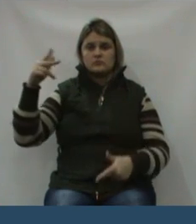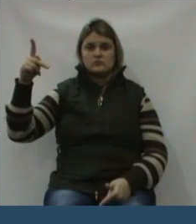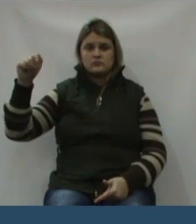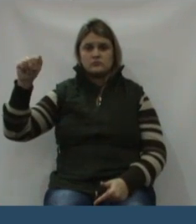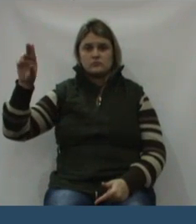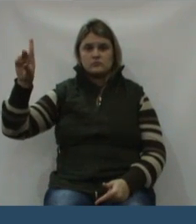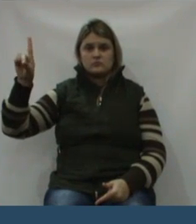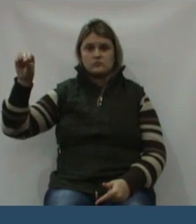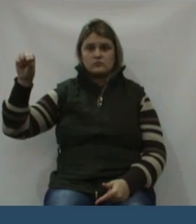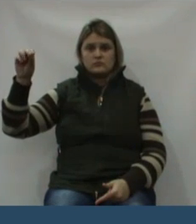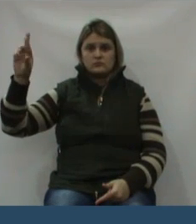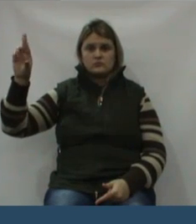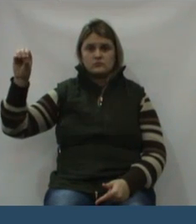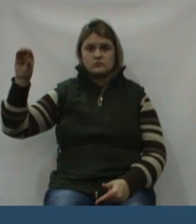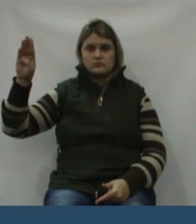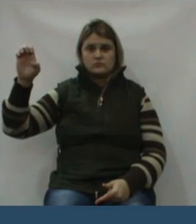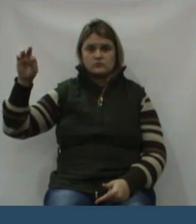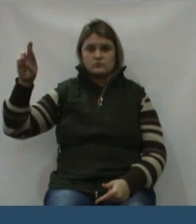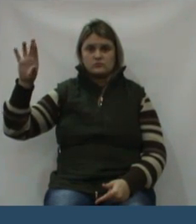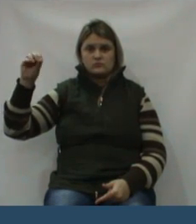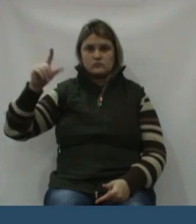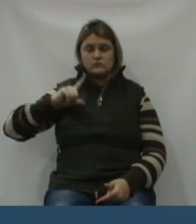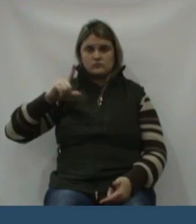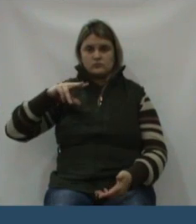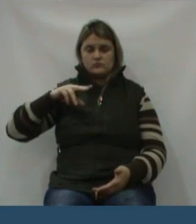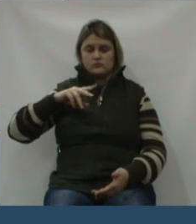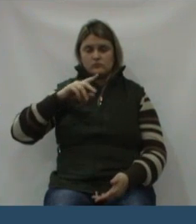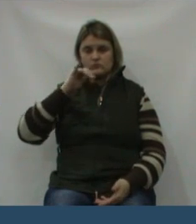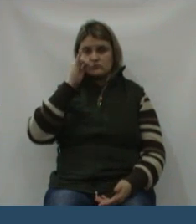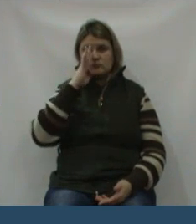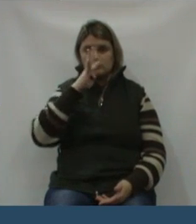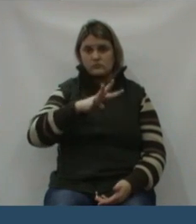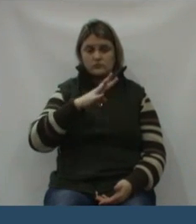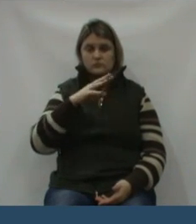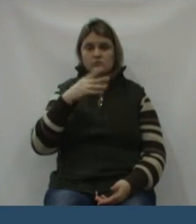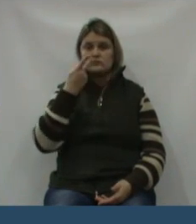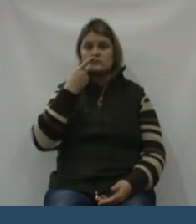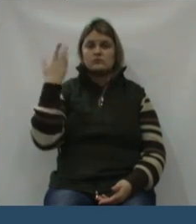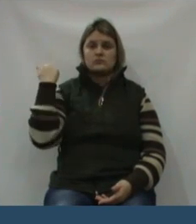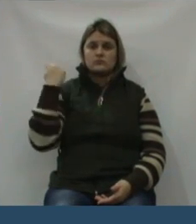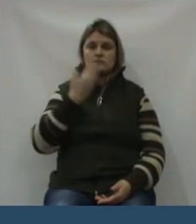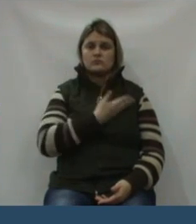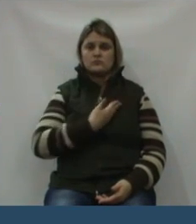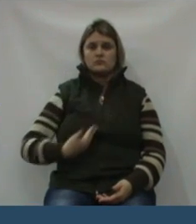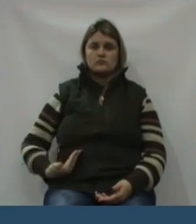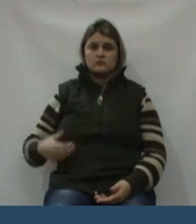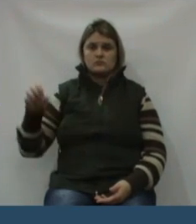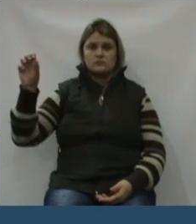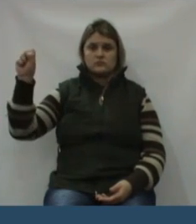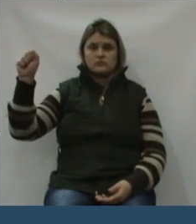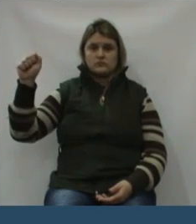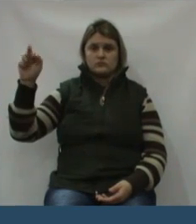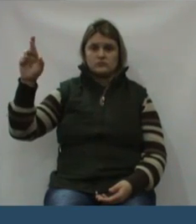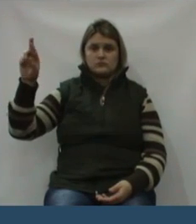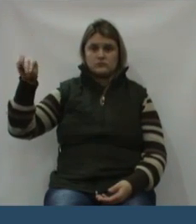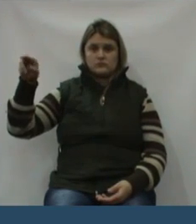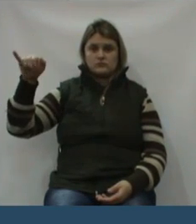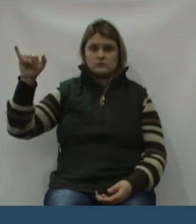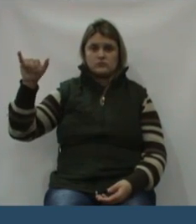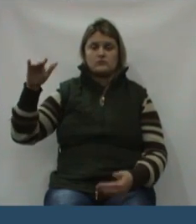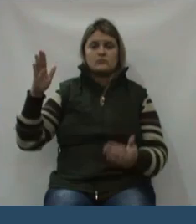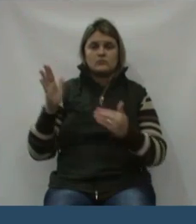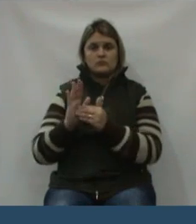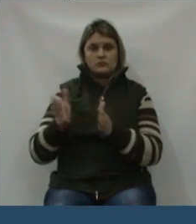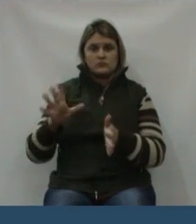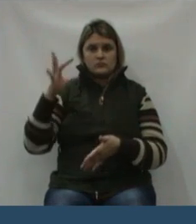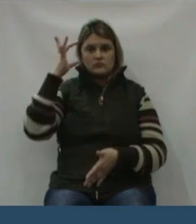condenado na Operação Lava Jato, disse que desde o governo Sarney até hoje, no de Dilma Rousseff, afastada